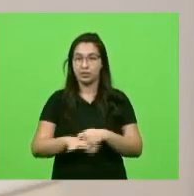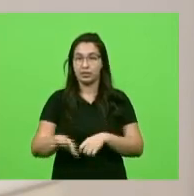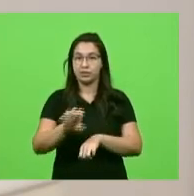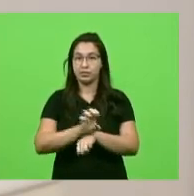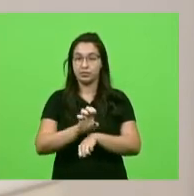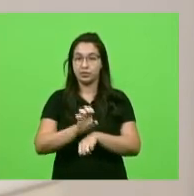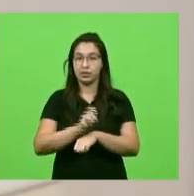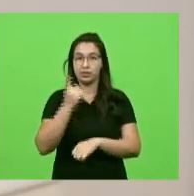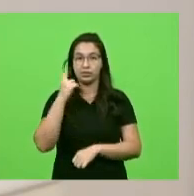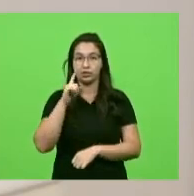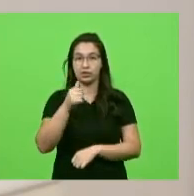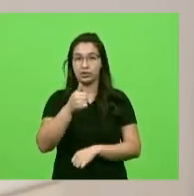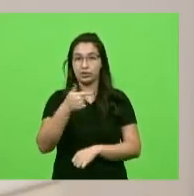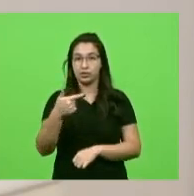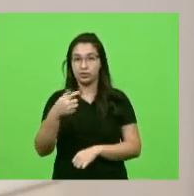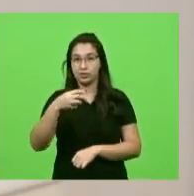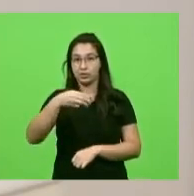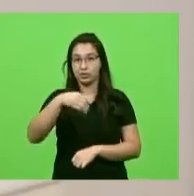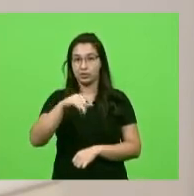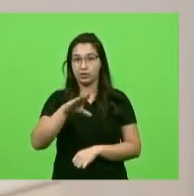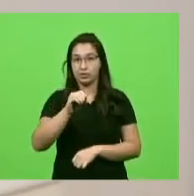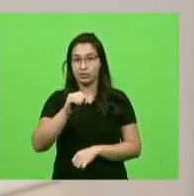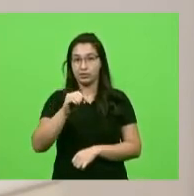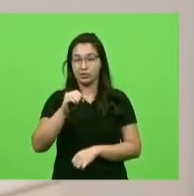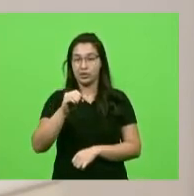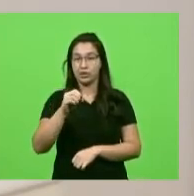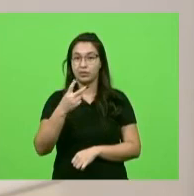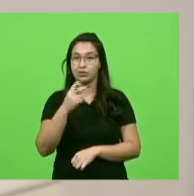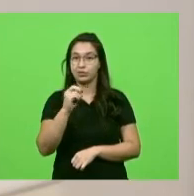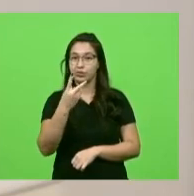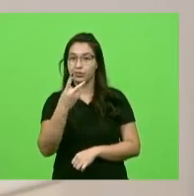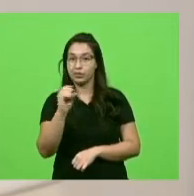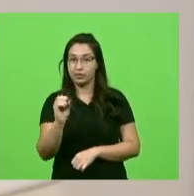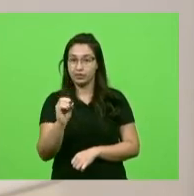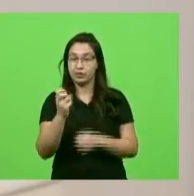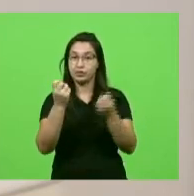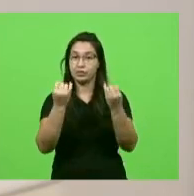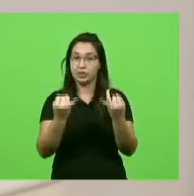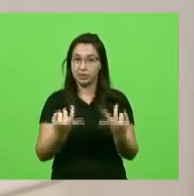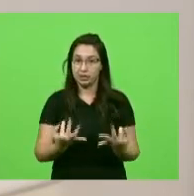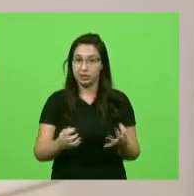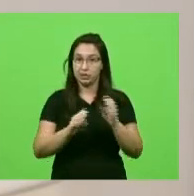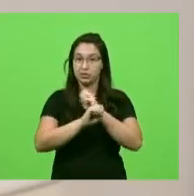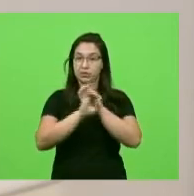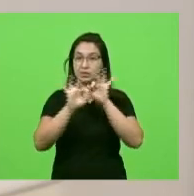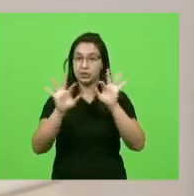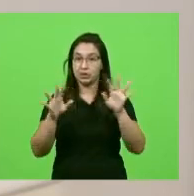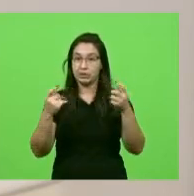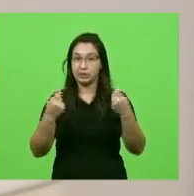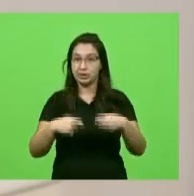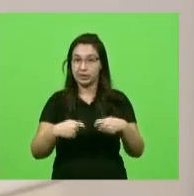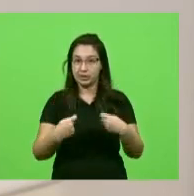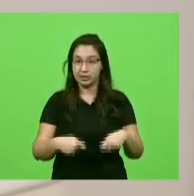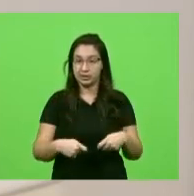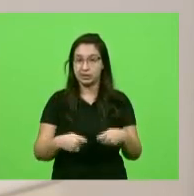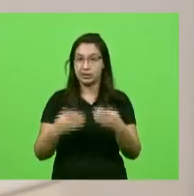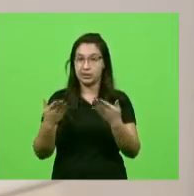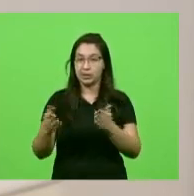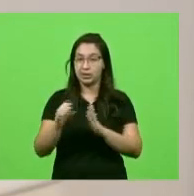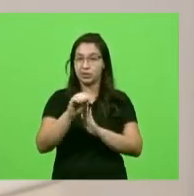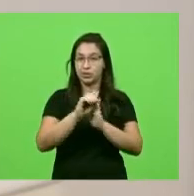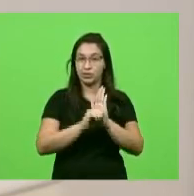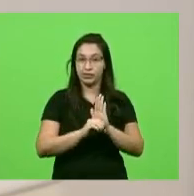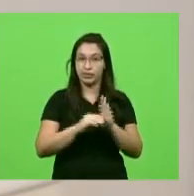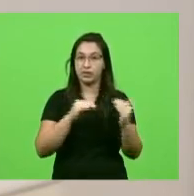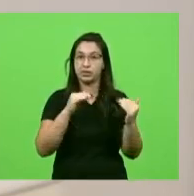maio de 2020, salientando que, abre aspas, os esclarecimentos prestados por meio do ofício confirmam